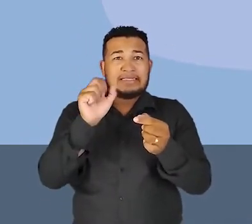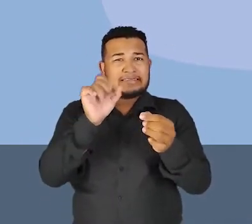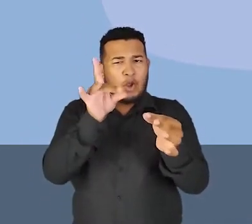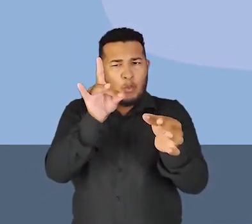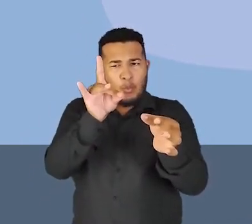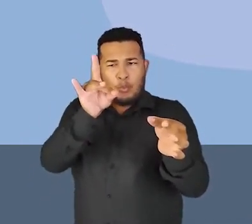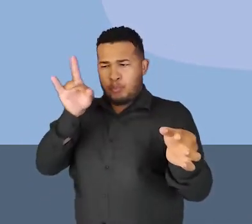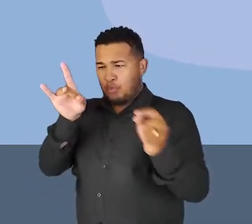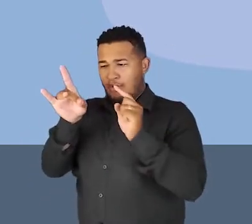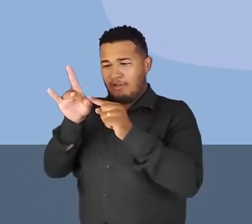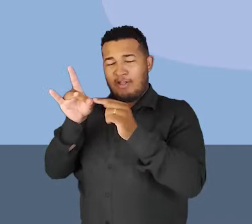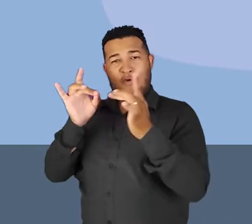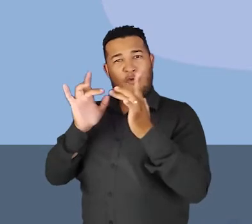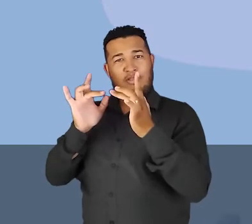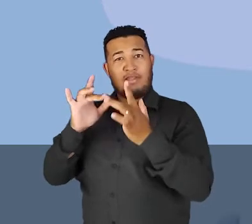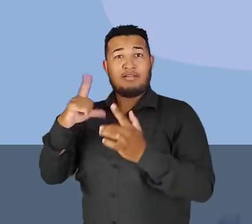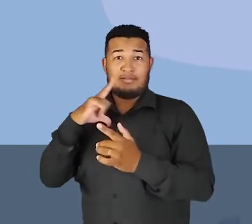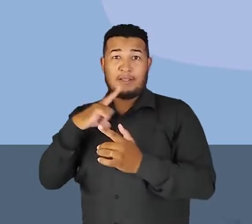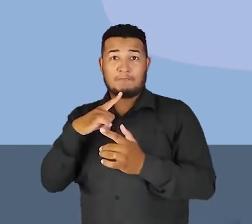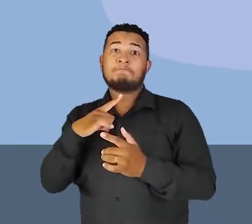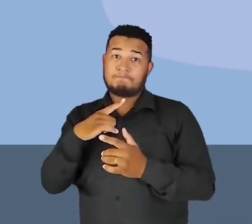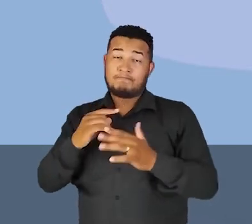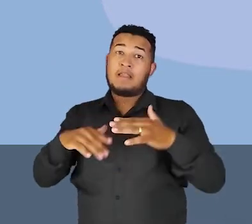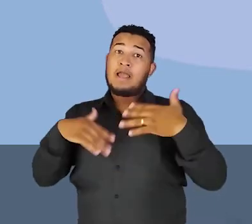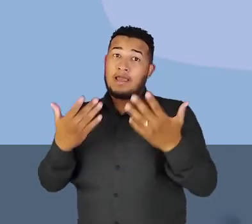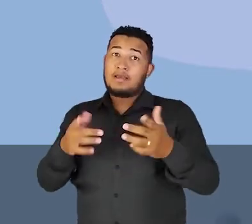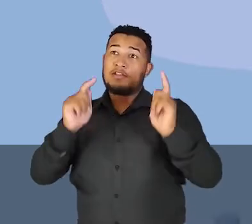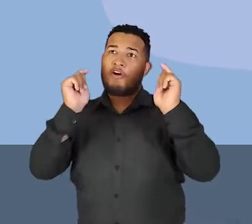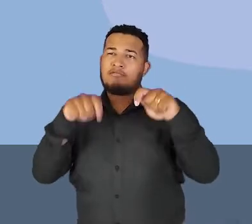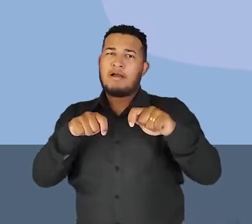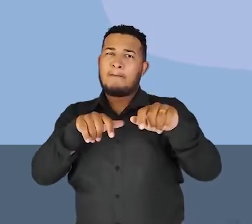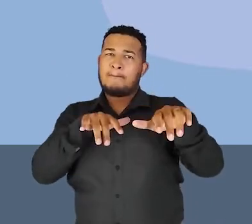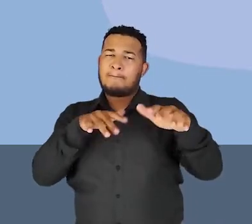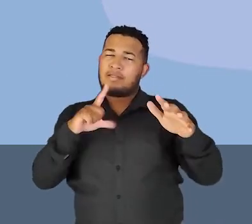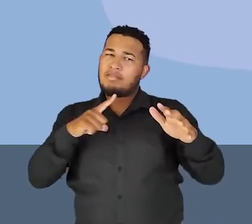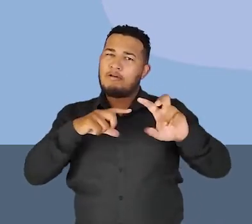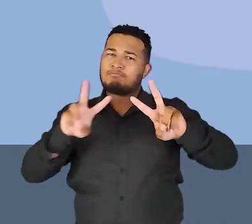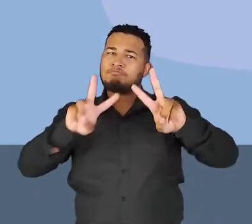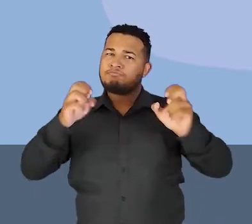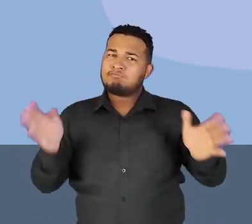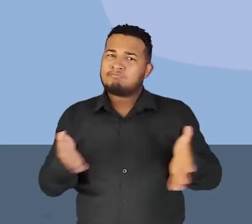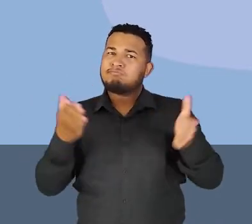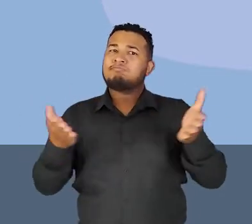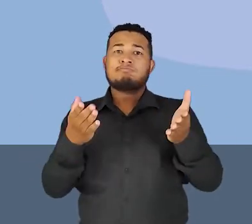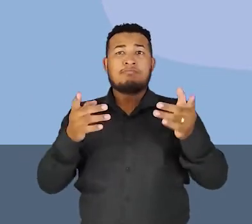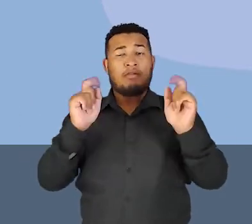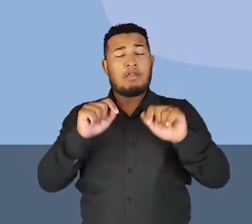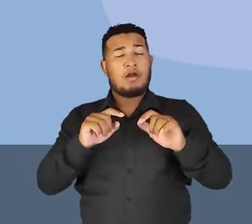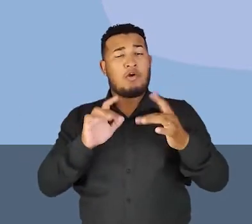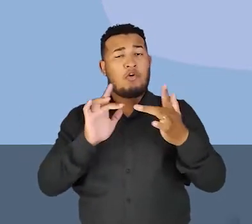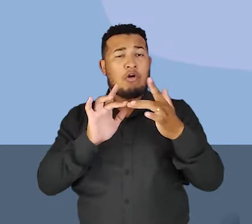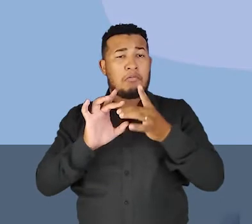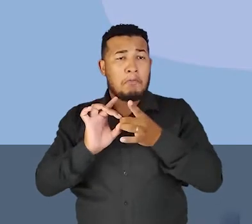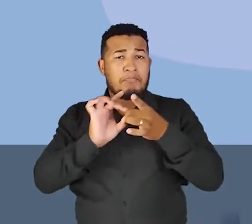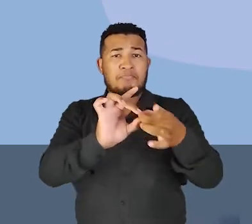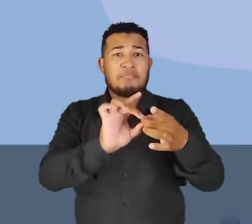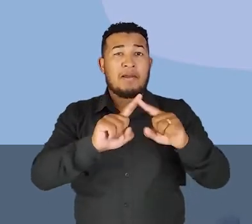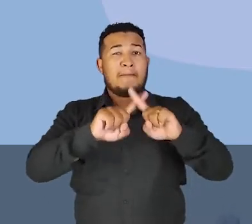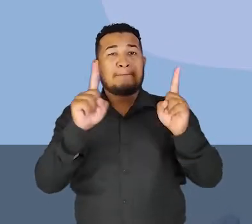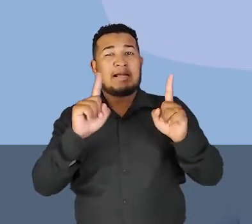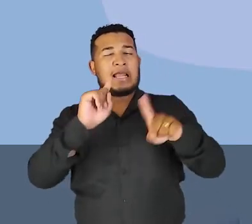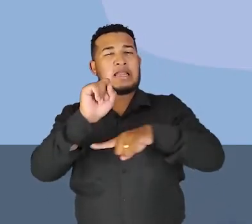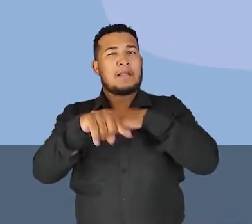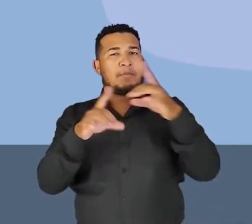flecha, esta flecha teria motivos para andar, para caminhar. Mas segundo ele, quando